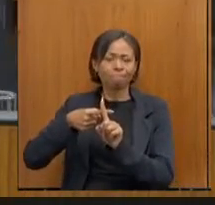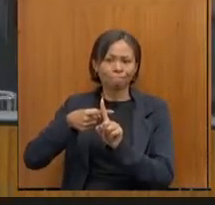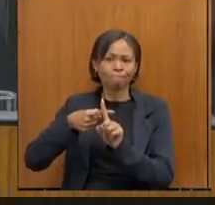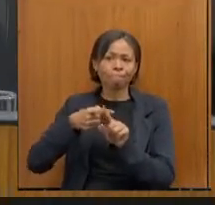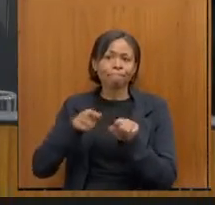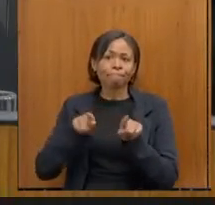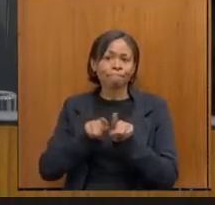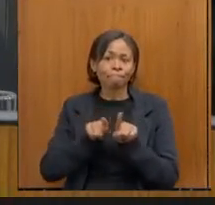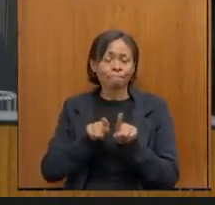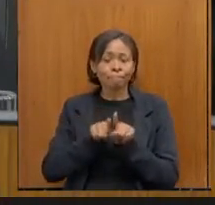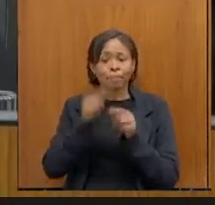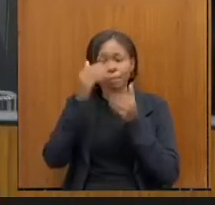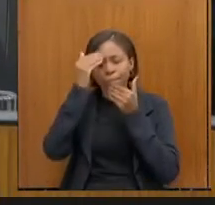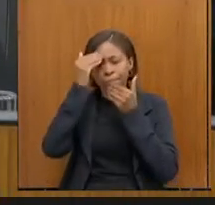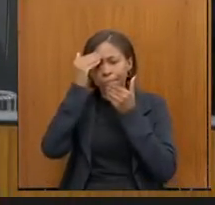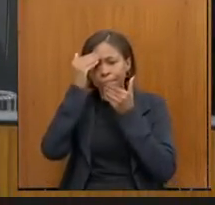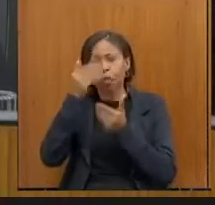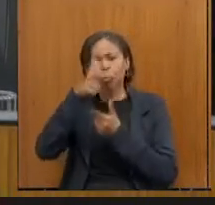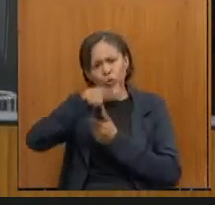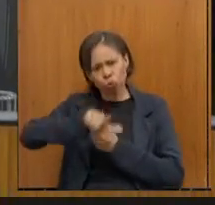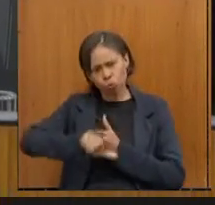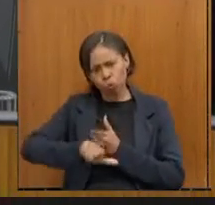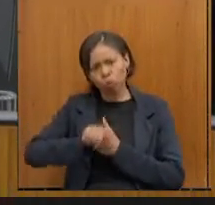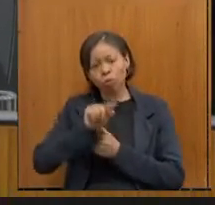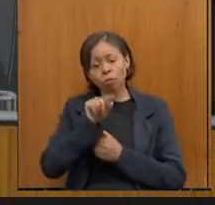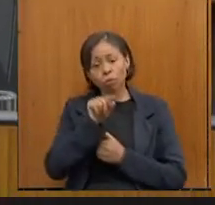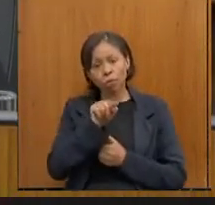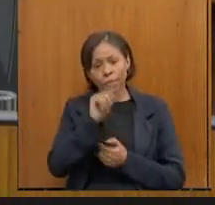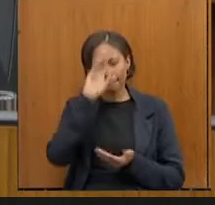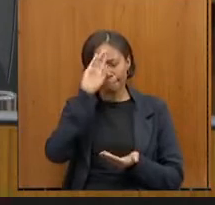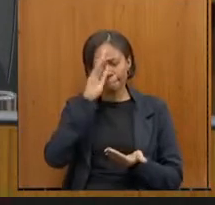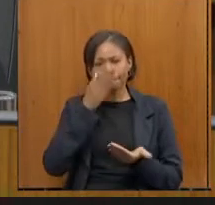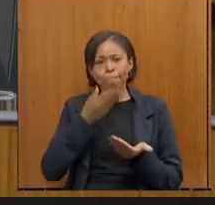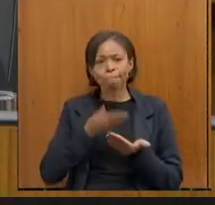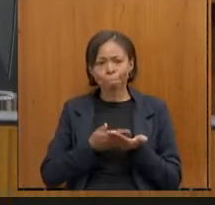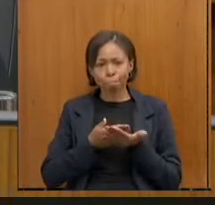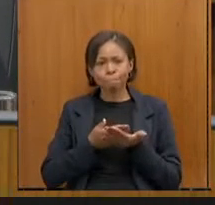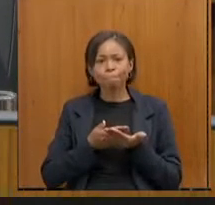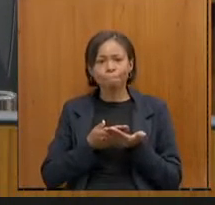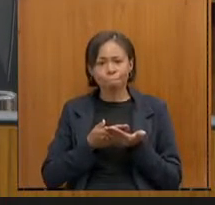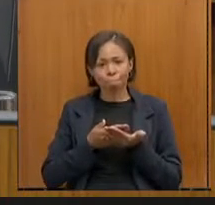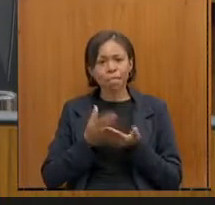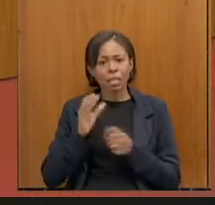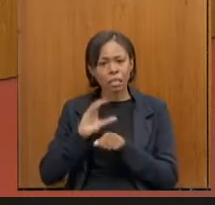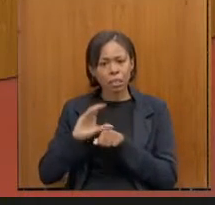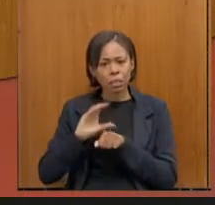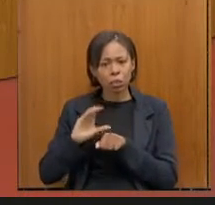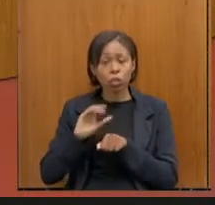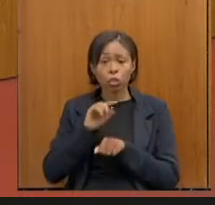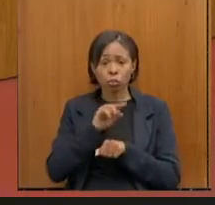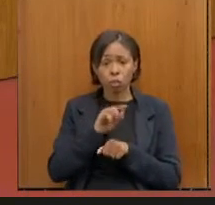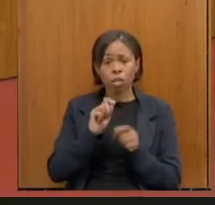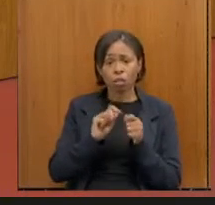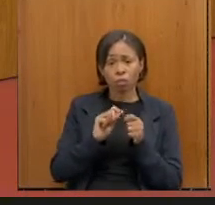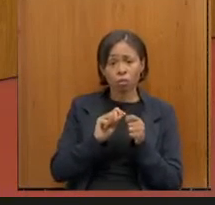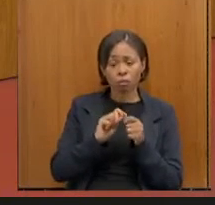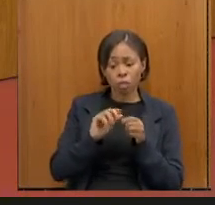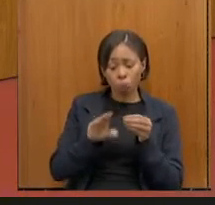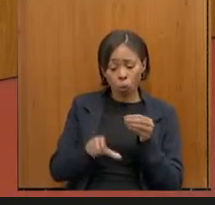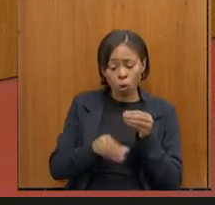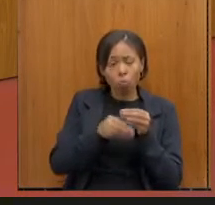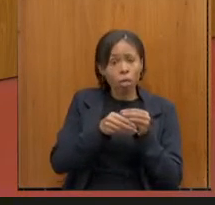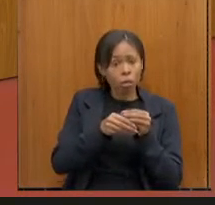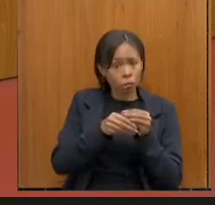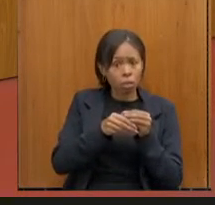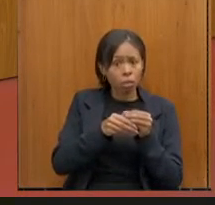agradecer a você por ter acreditado também nessa política e colocada emenda parlamentar uma